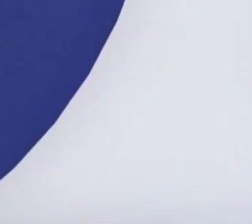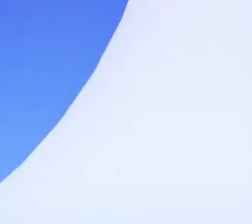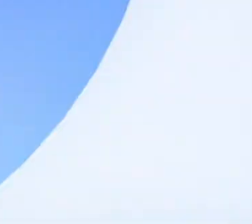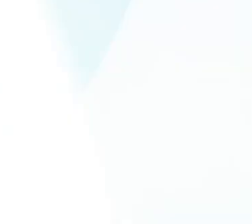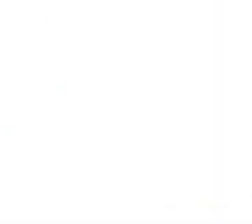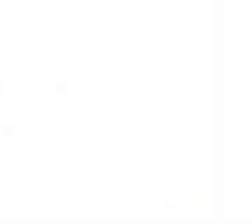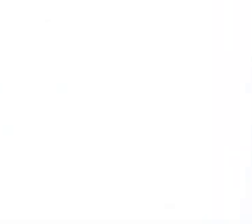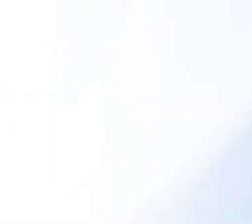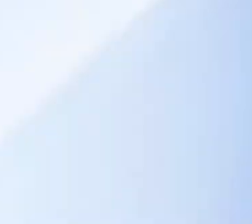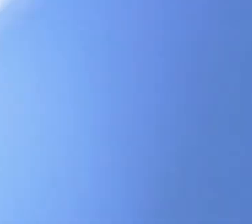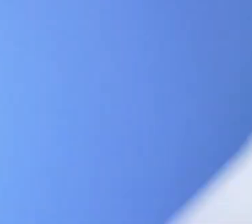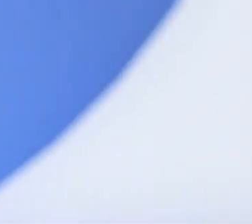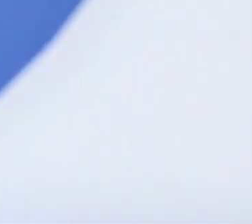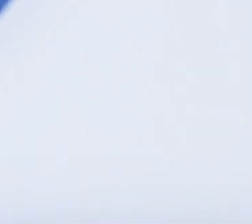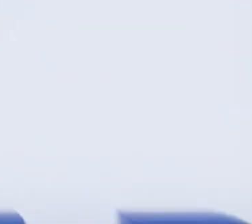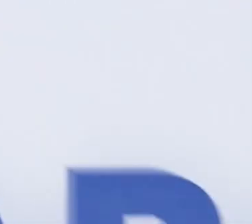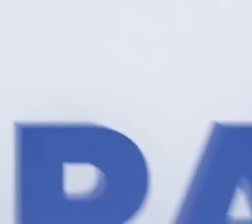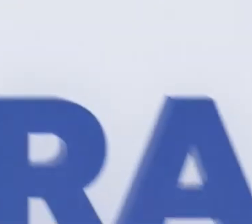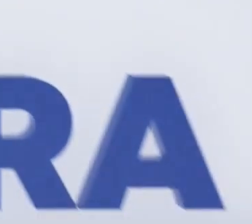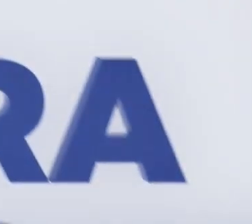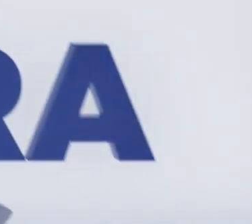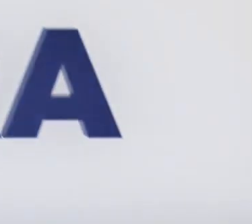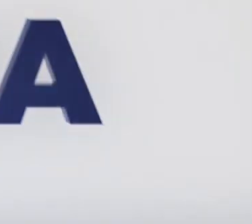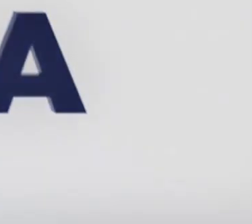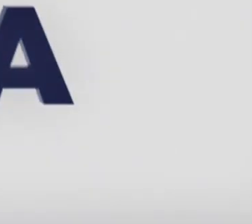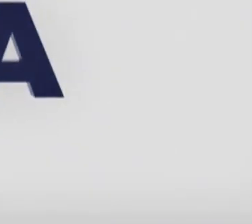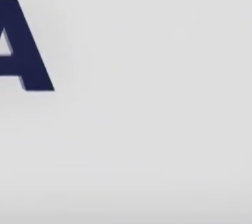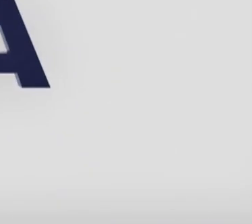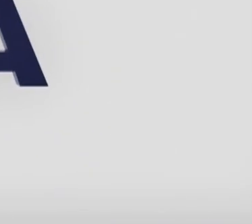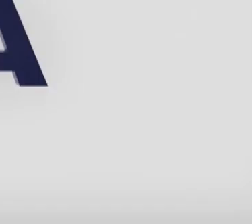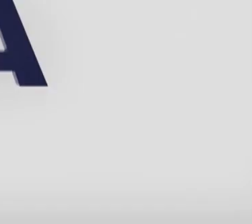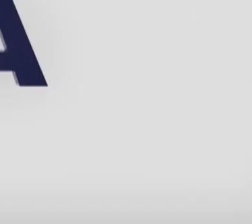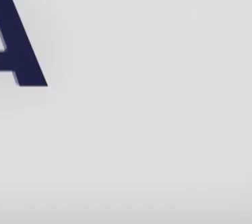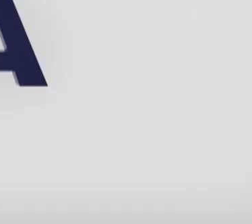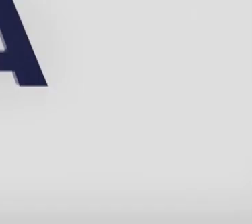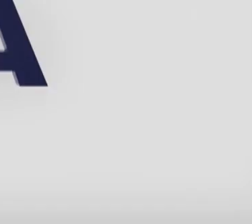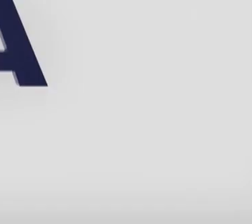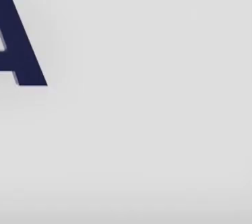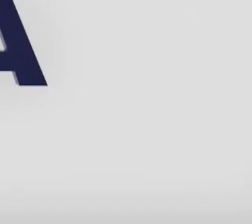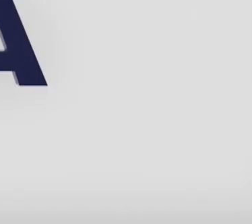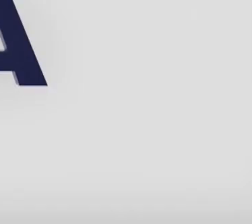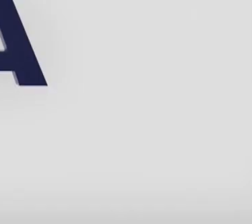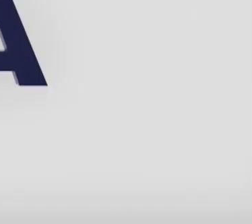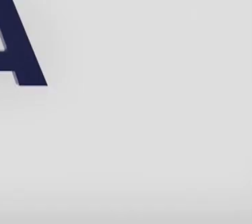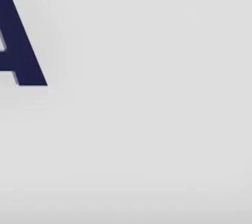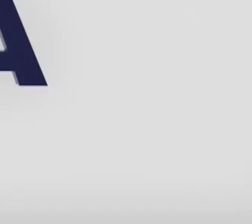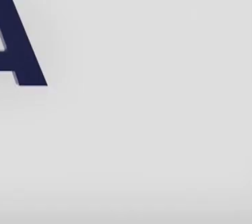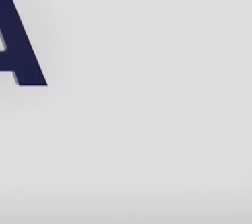TV Câmara, Campinas.